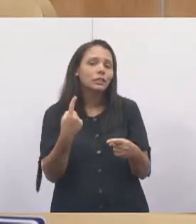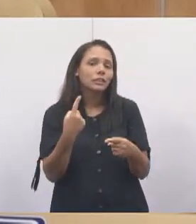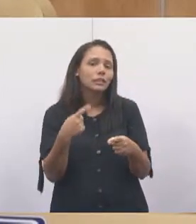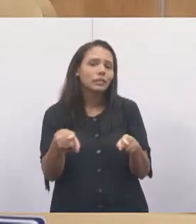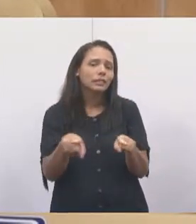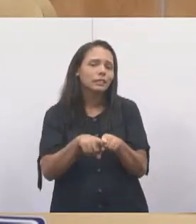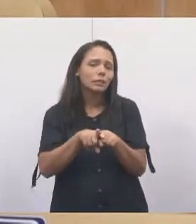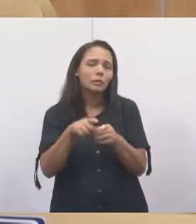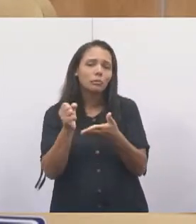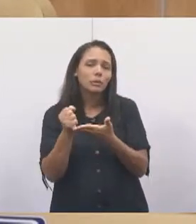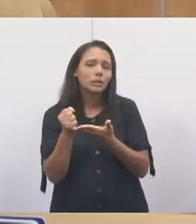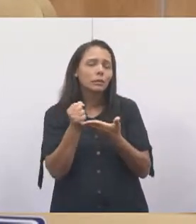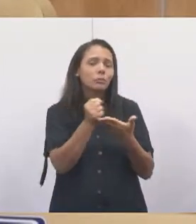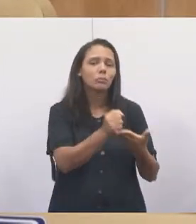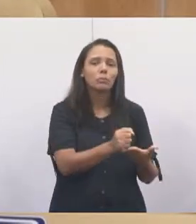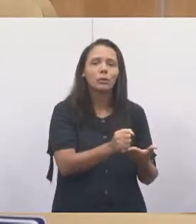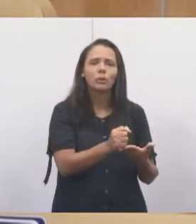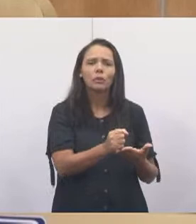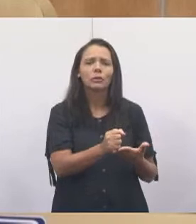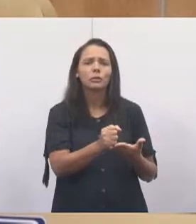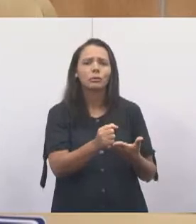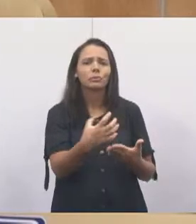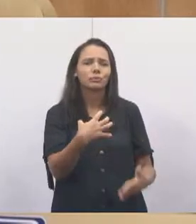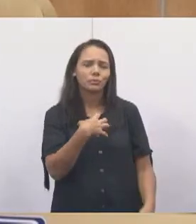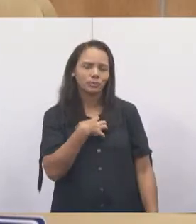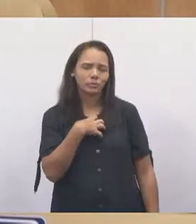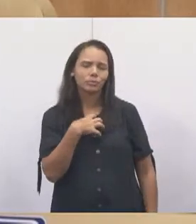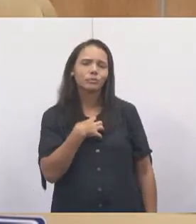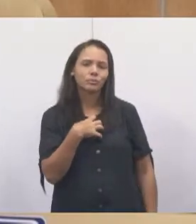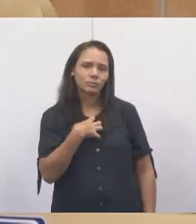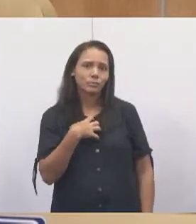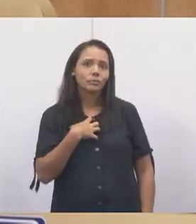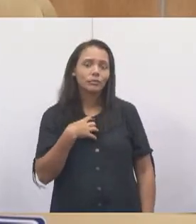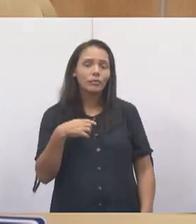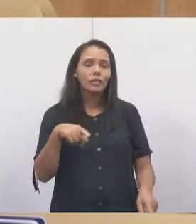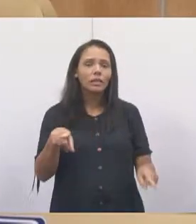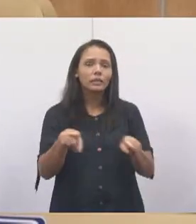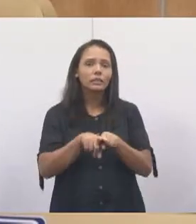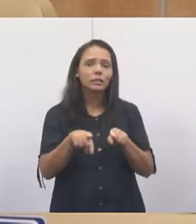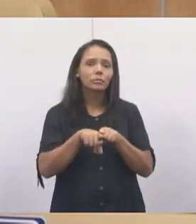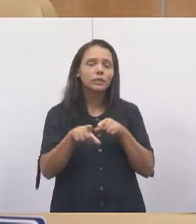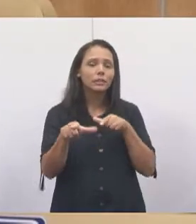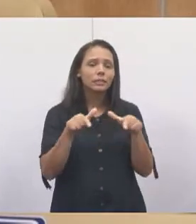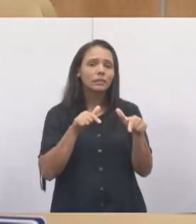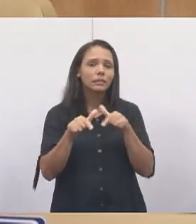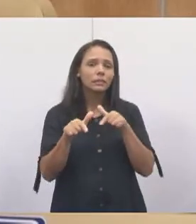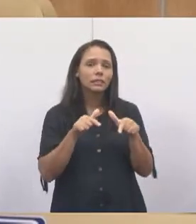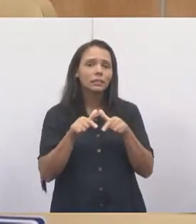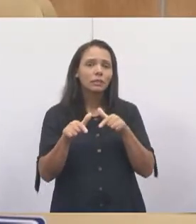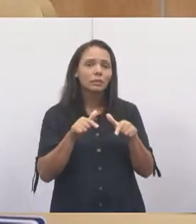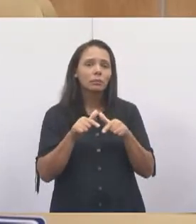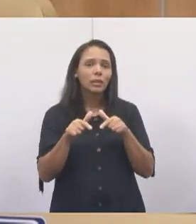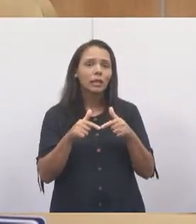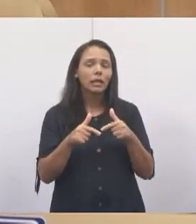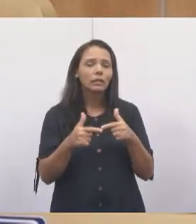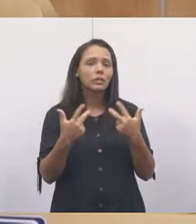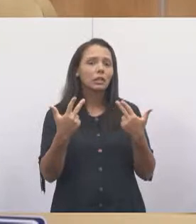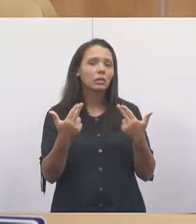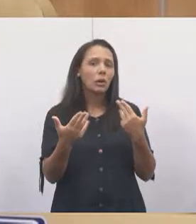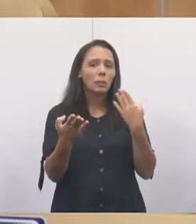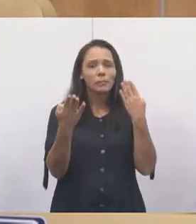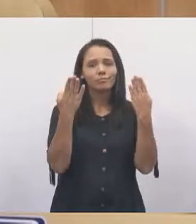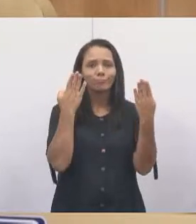sustentação emocional. Eles também fazem um trabalho, não quero ser mal interpretado, mas de psicólogos em